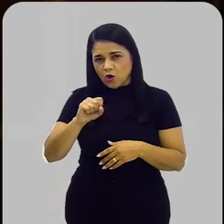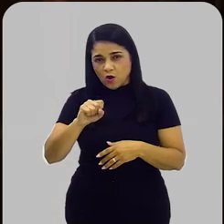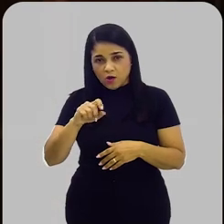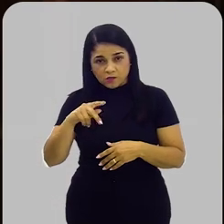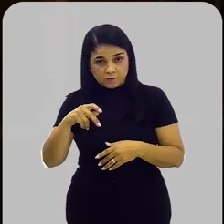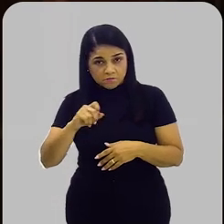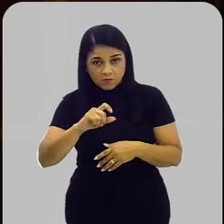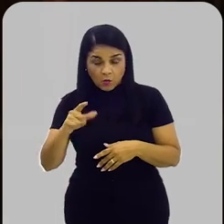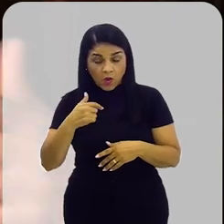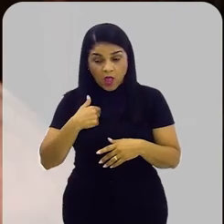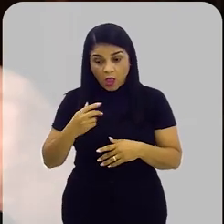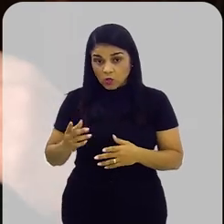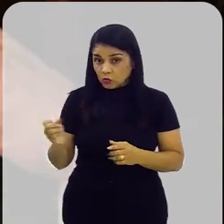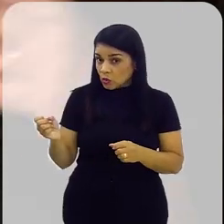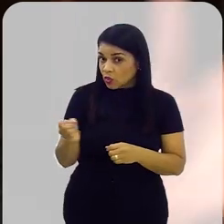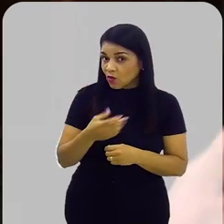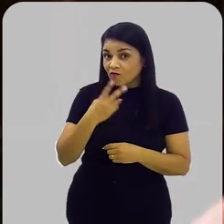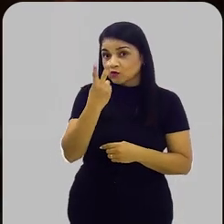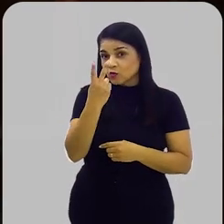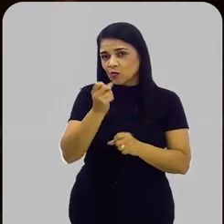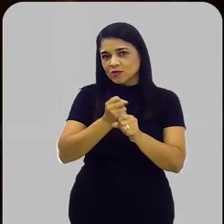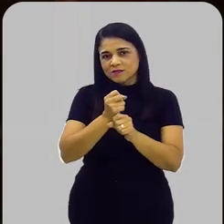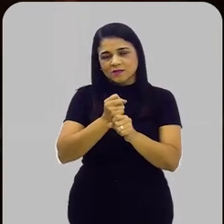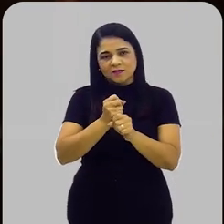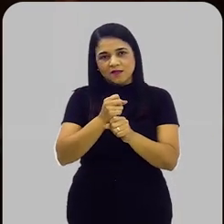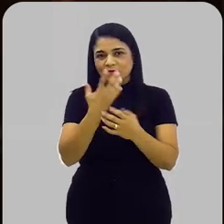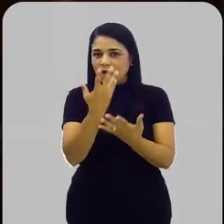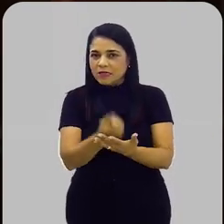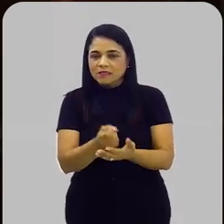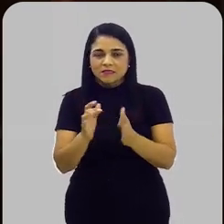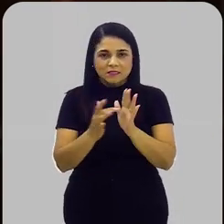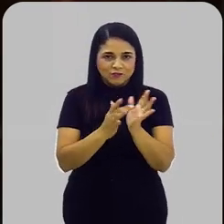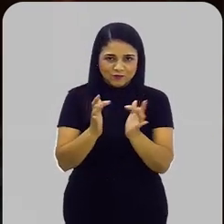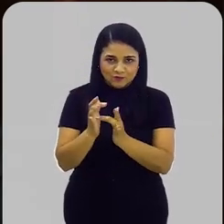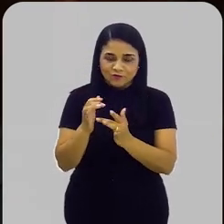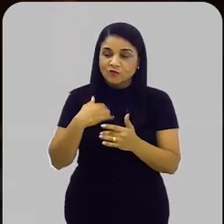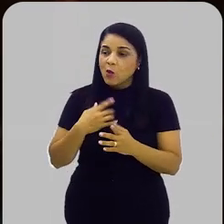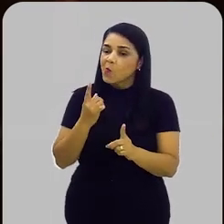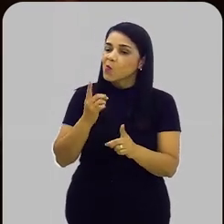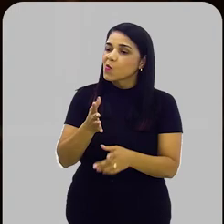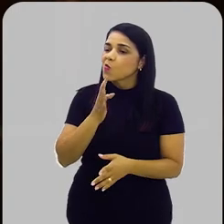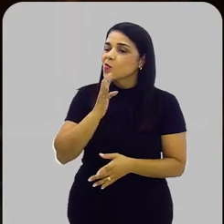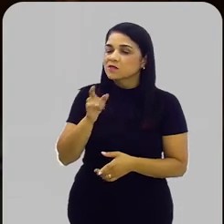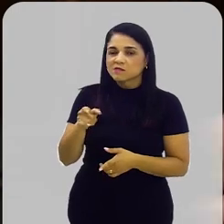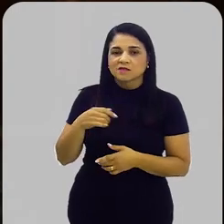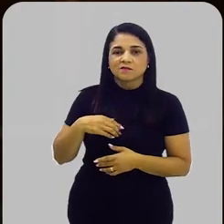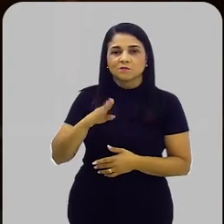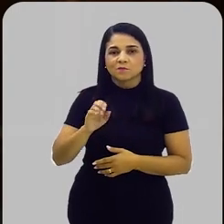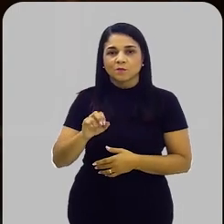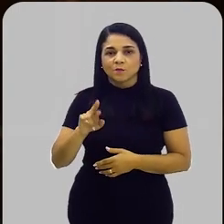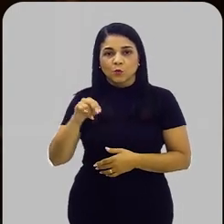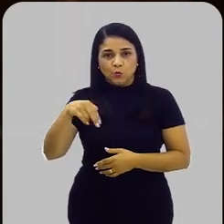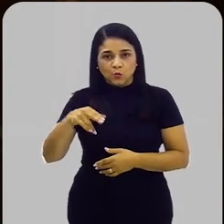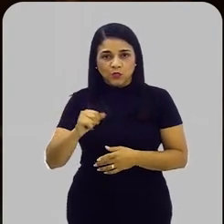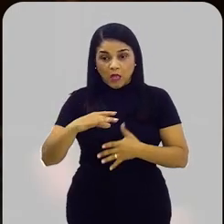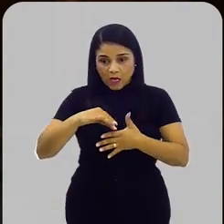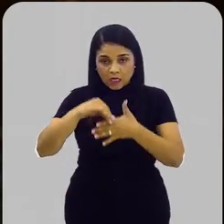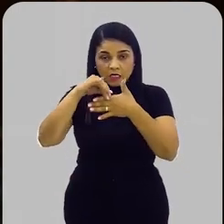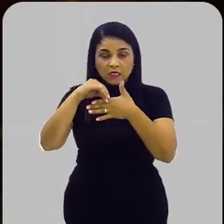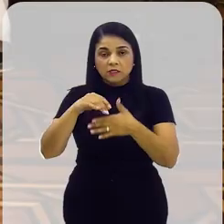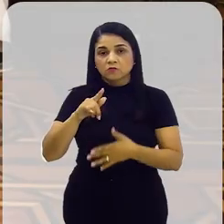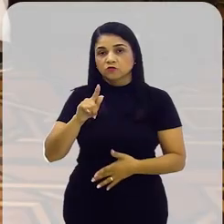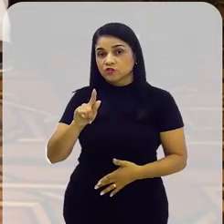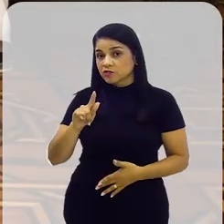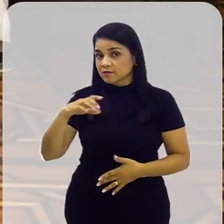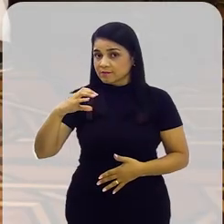mundo gospel e tudo mais. Eu não, sou novato, tem 2 anos só de conversão. Coisa linda. Aí conheci a Bruna foi minha líder no nosso